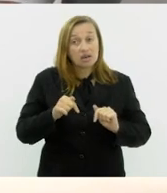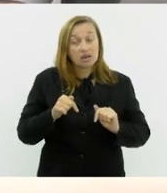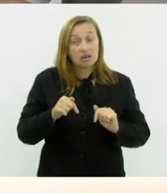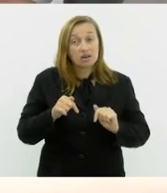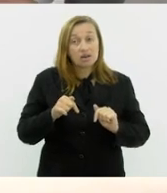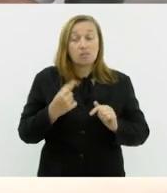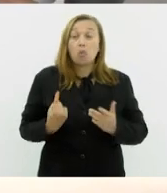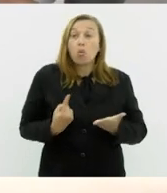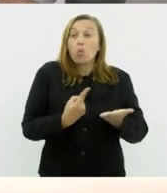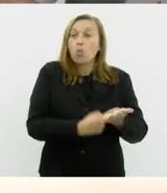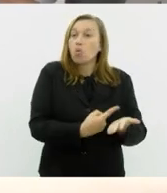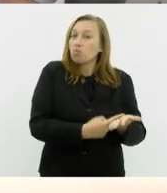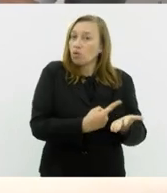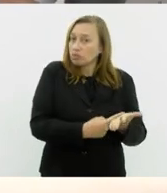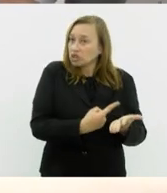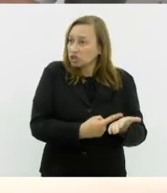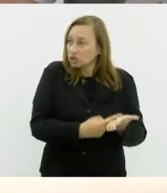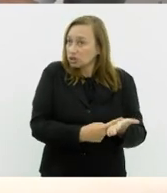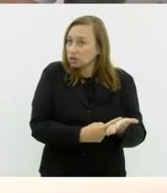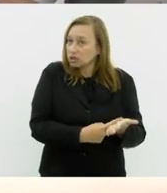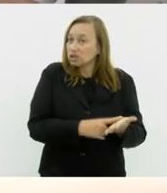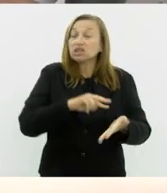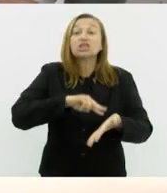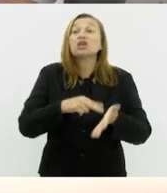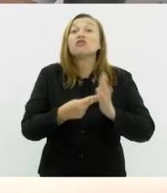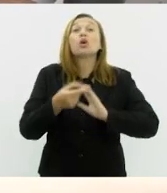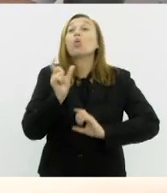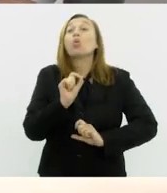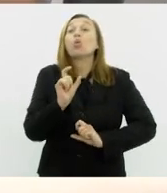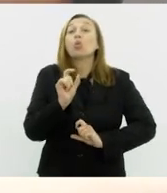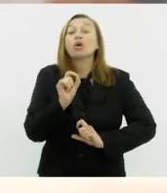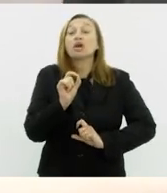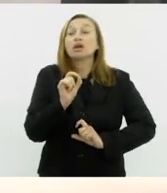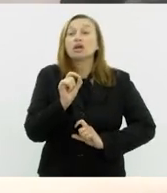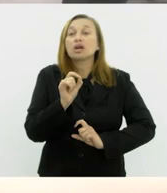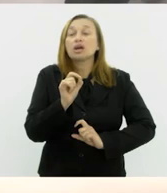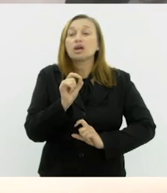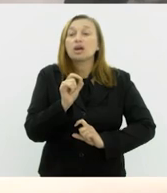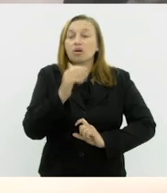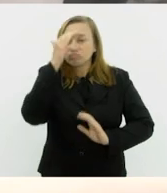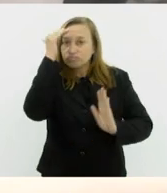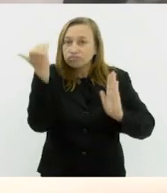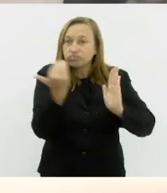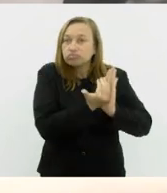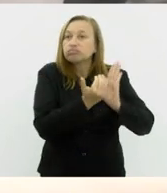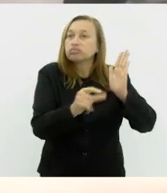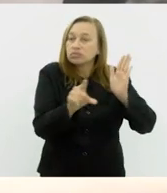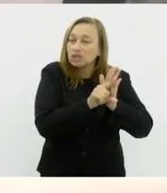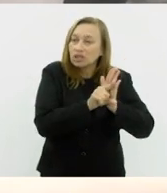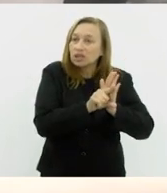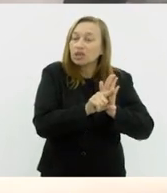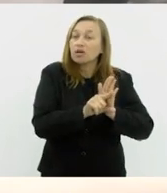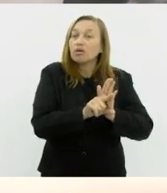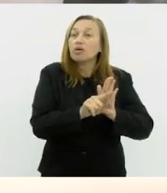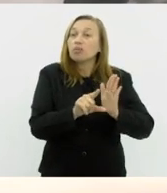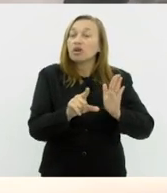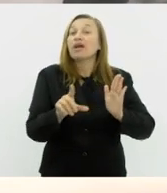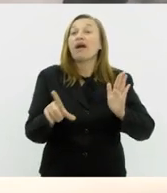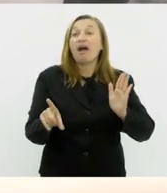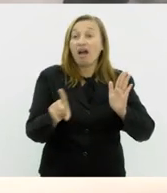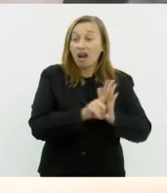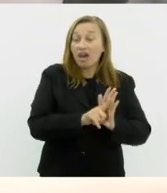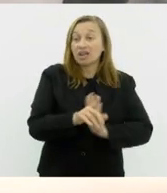firmar compromissos que signifiquem atender a lei, porque a lei da saúde auditiva e as